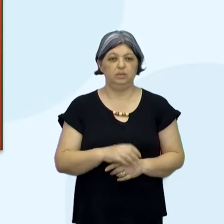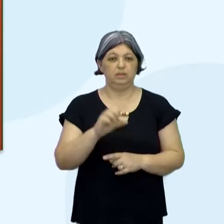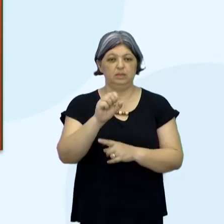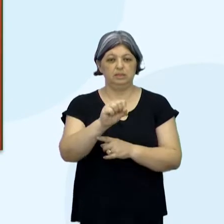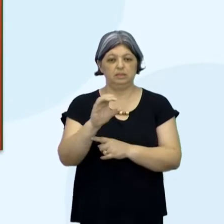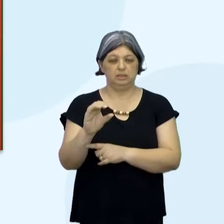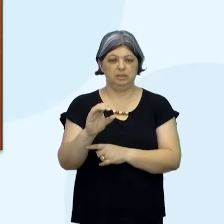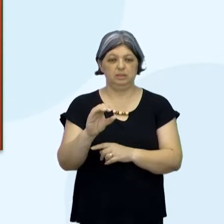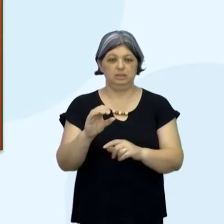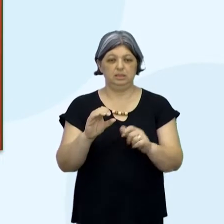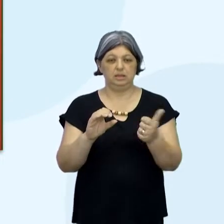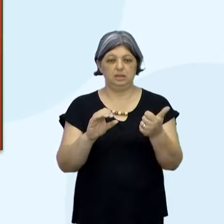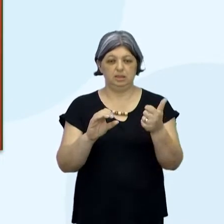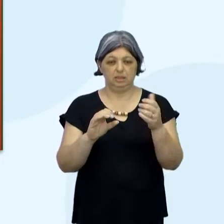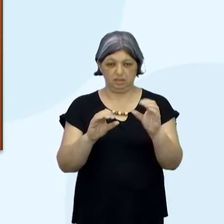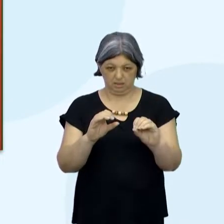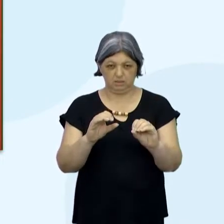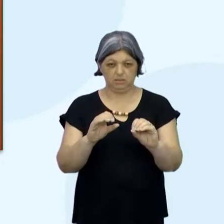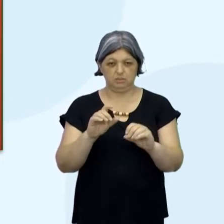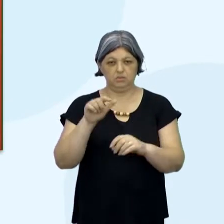seria o 10º aí com